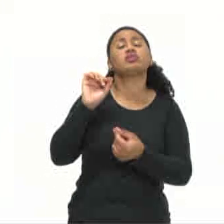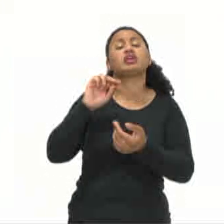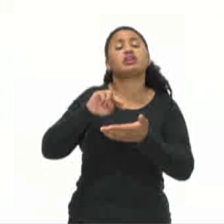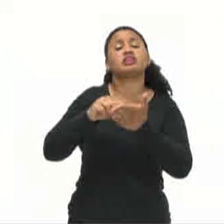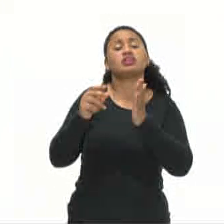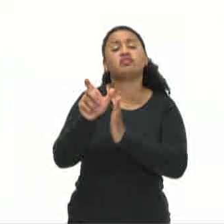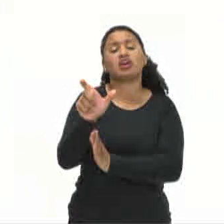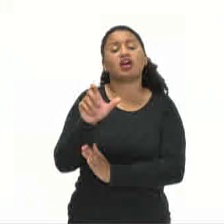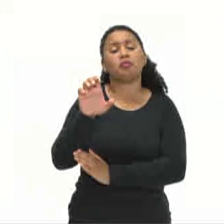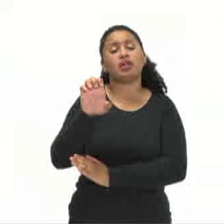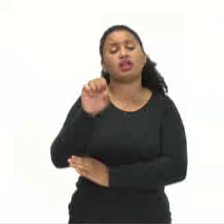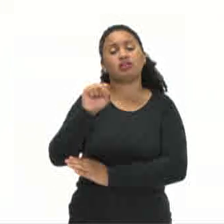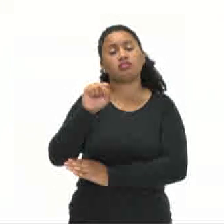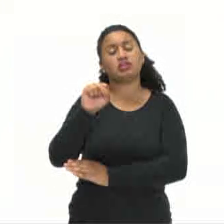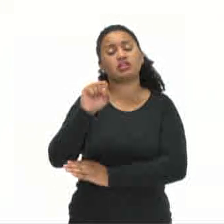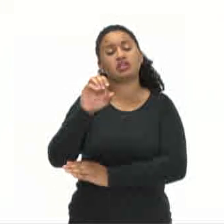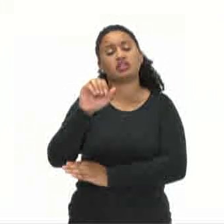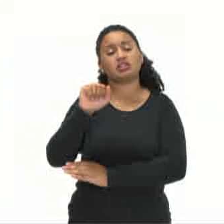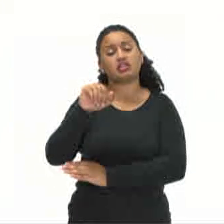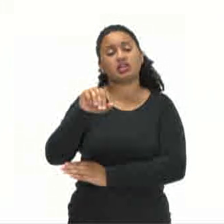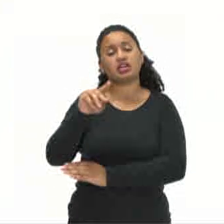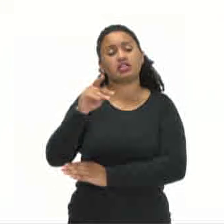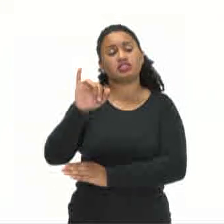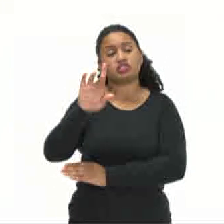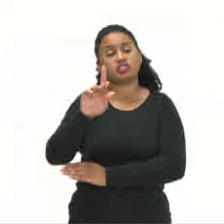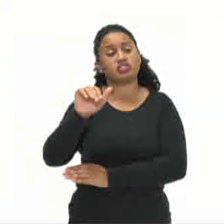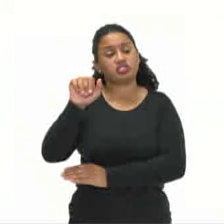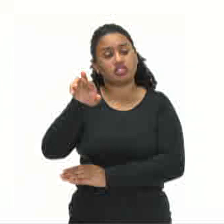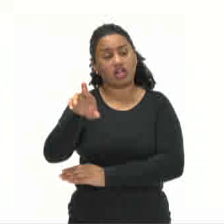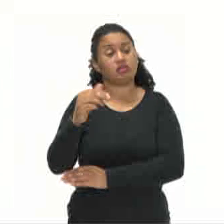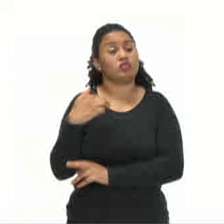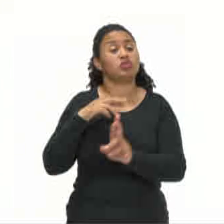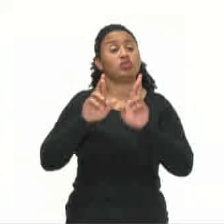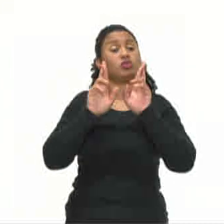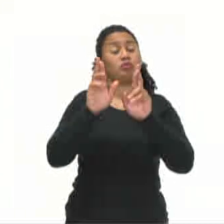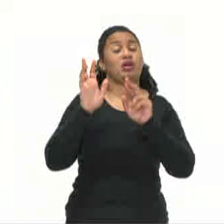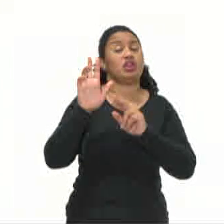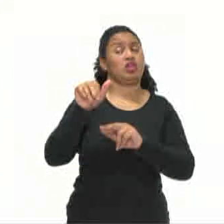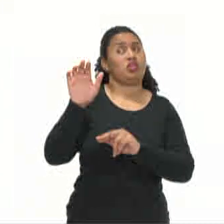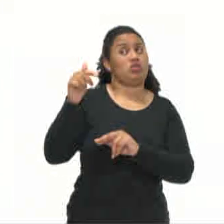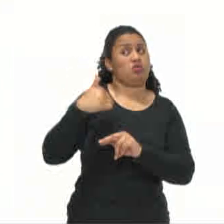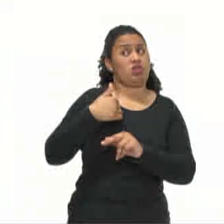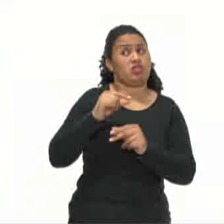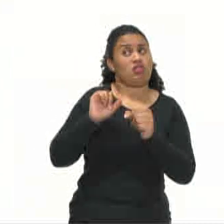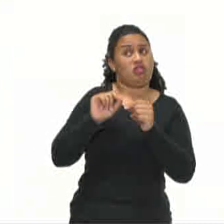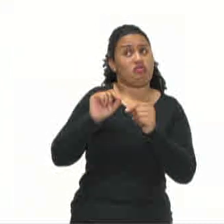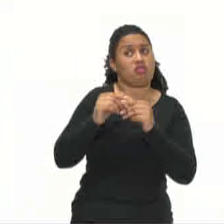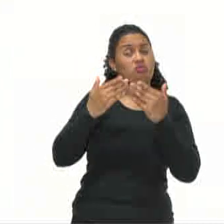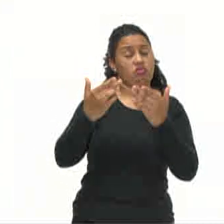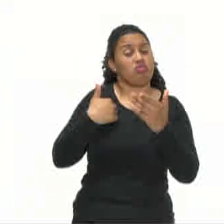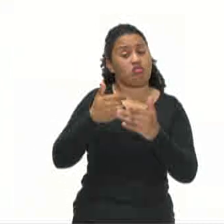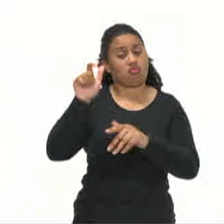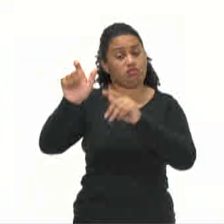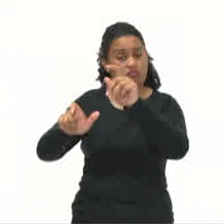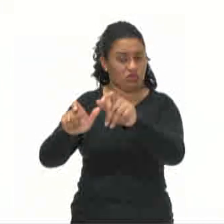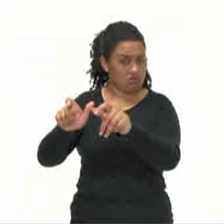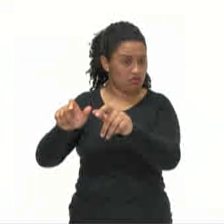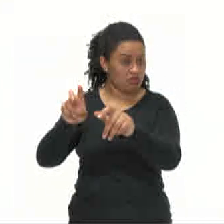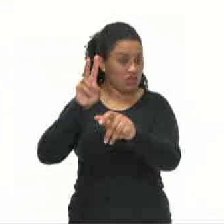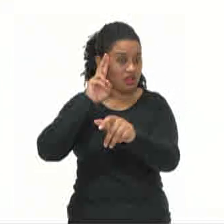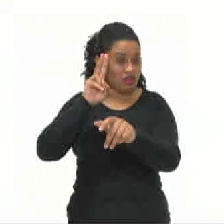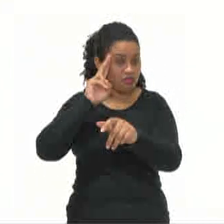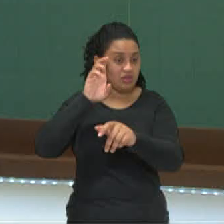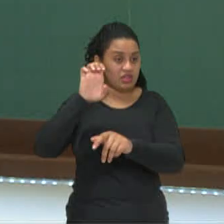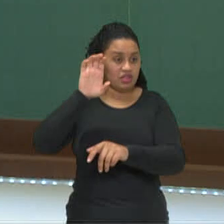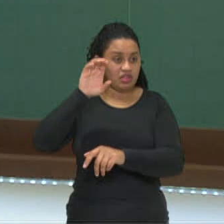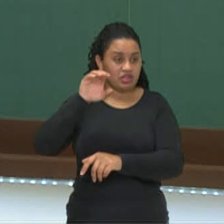fosse escardinchar. Espero que nunca na minha vida tenha escardinchado ninguém. Lembrando que